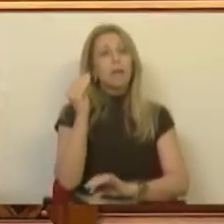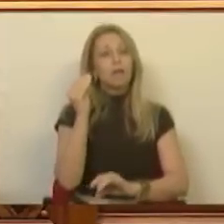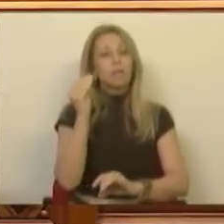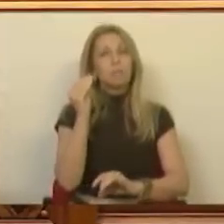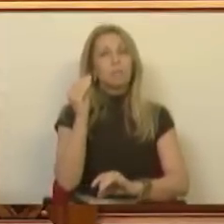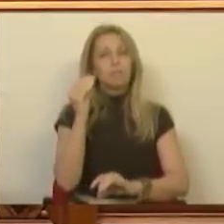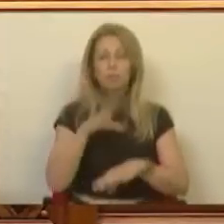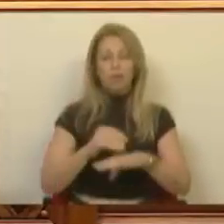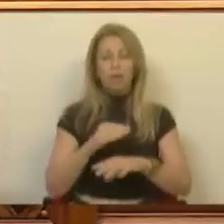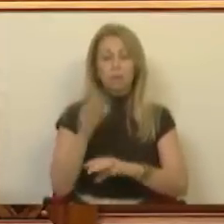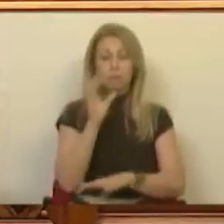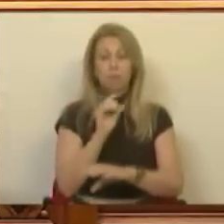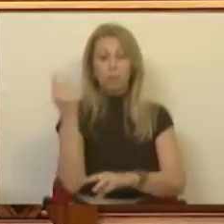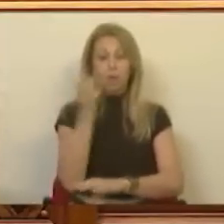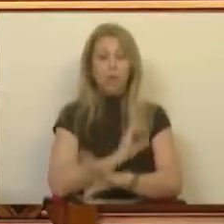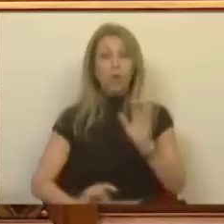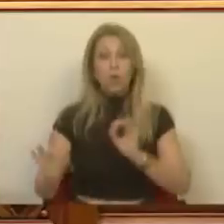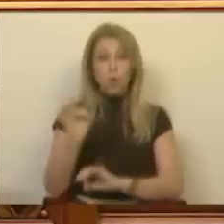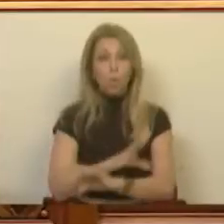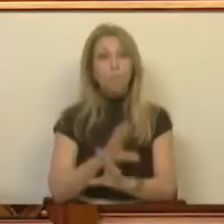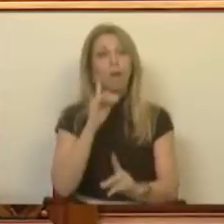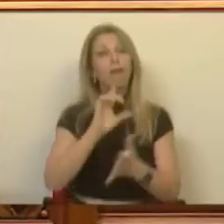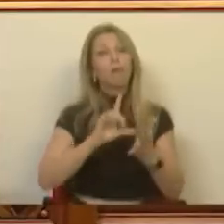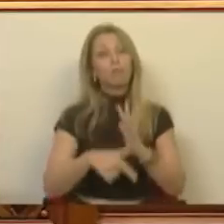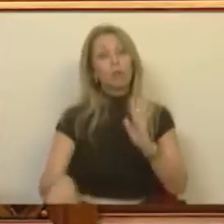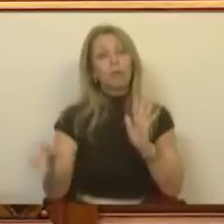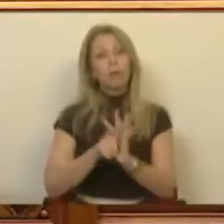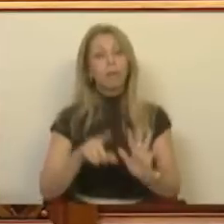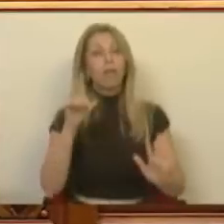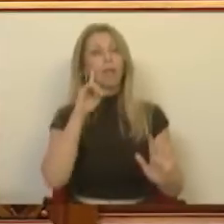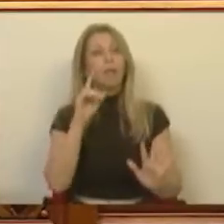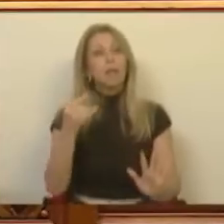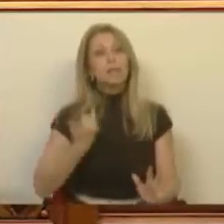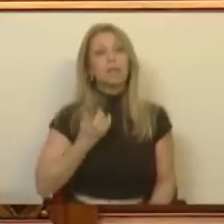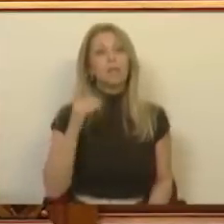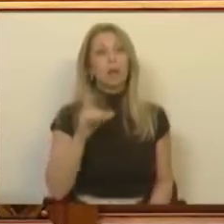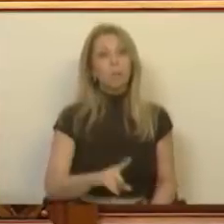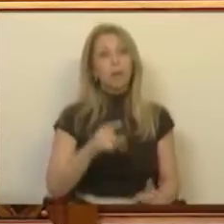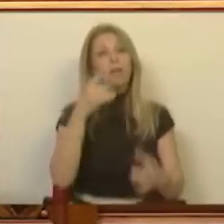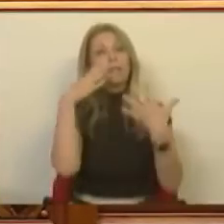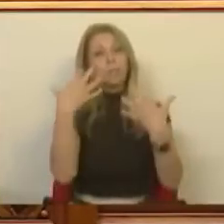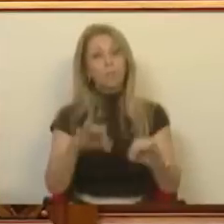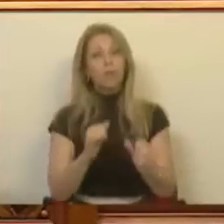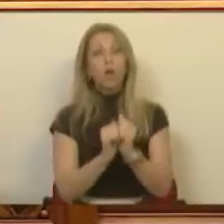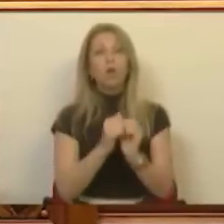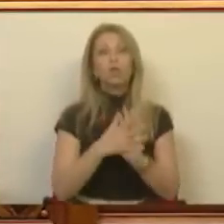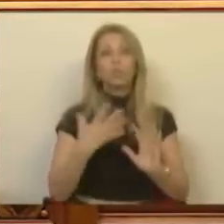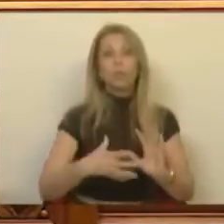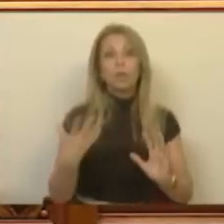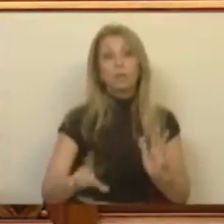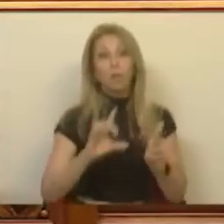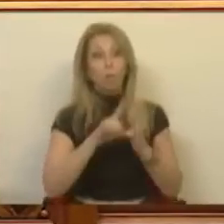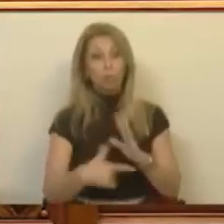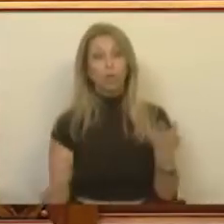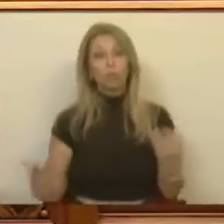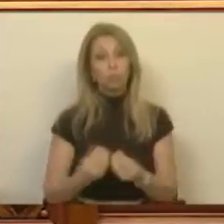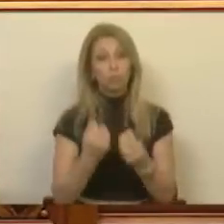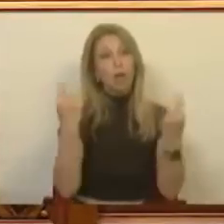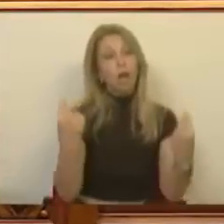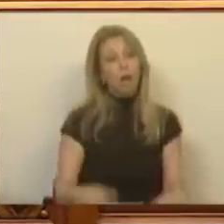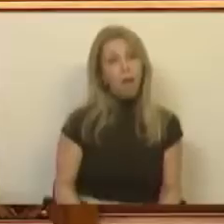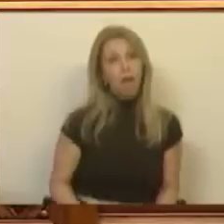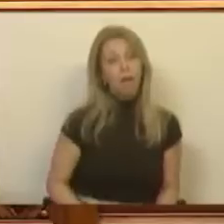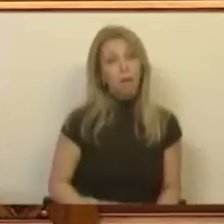vários projetos de lei da iniciativa Liberal da simplificação e desburocratização e dos projetos com elas são arrastados e o terceiro